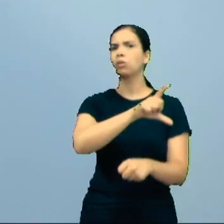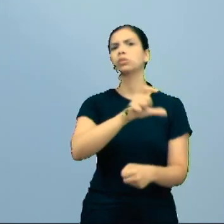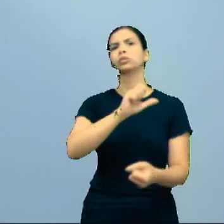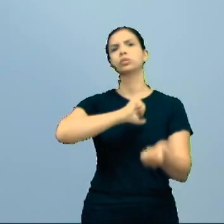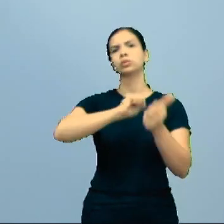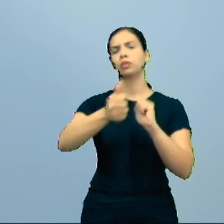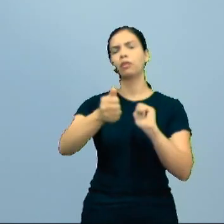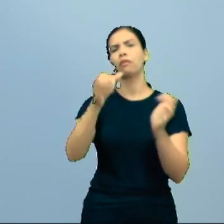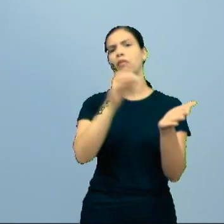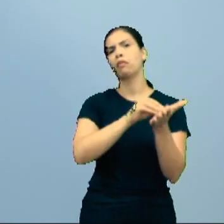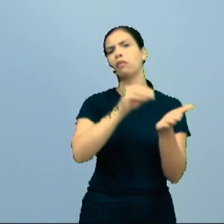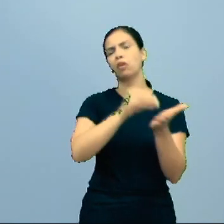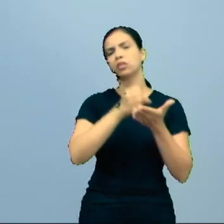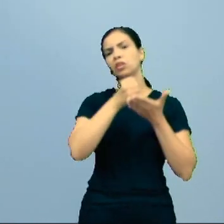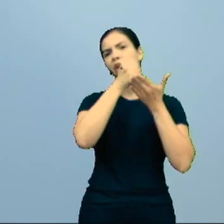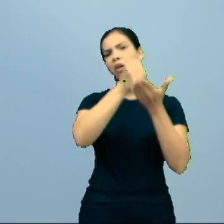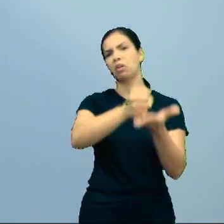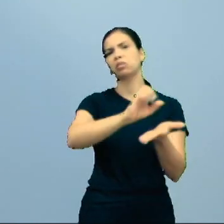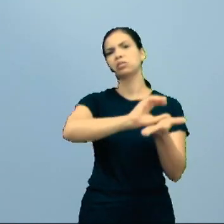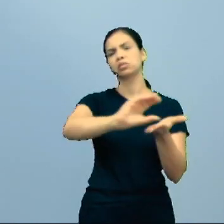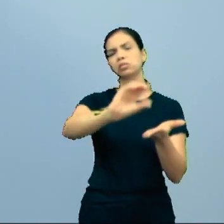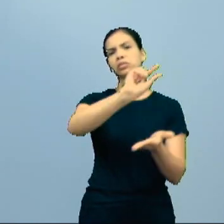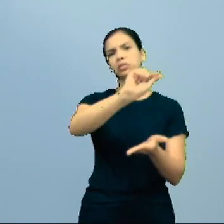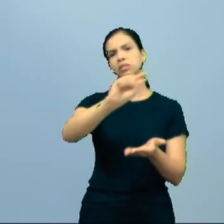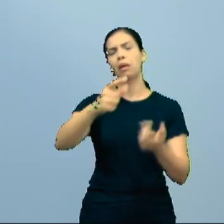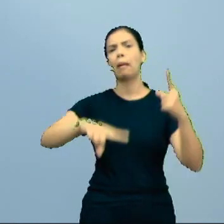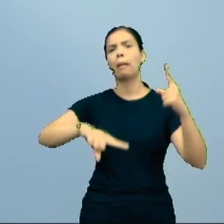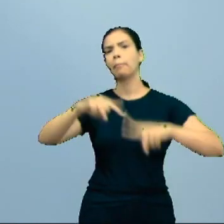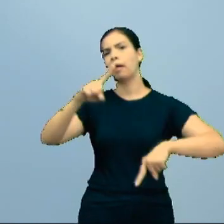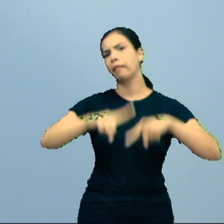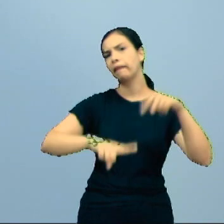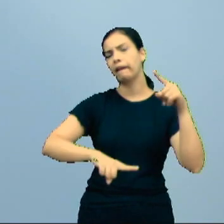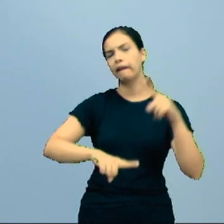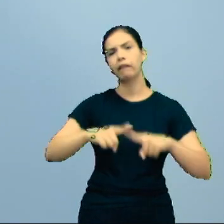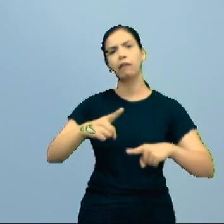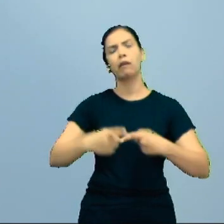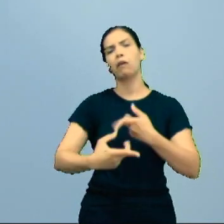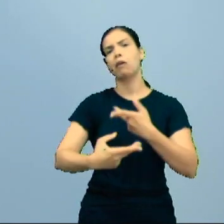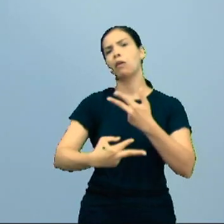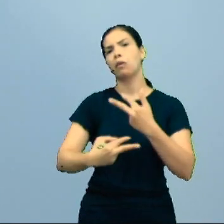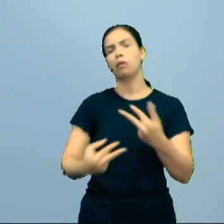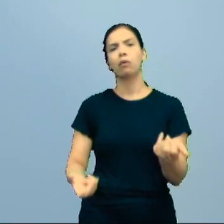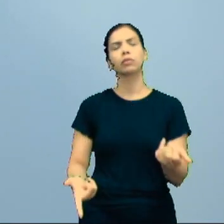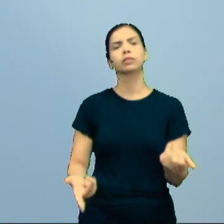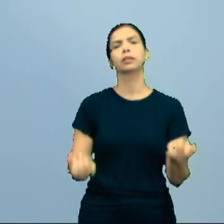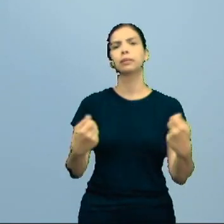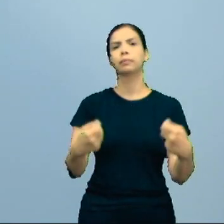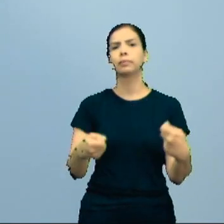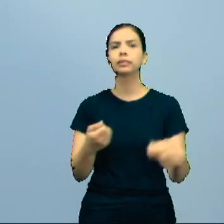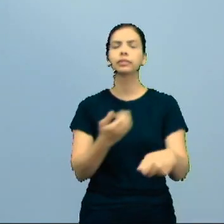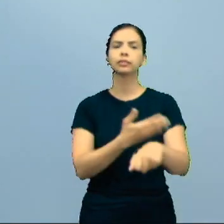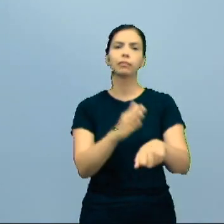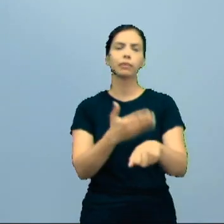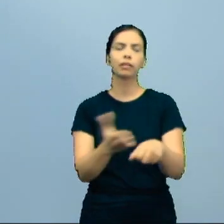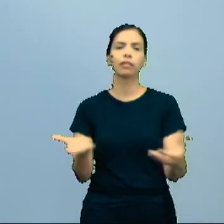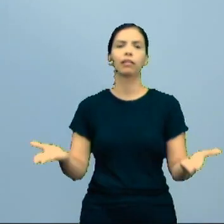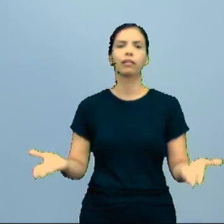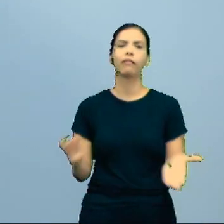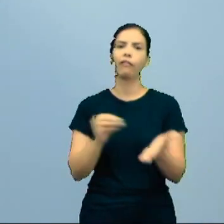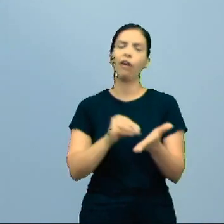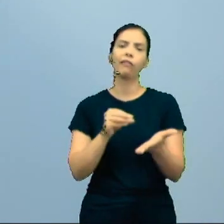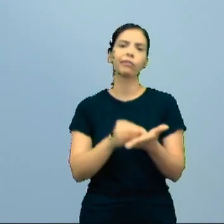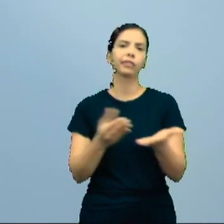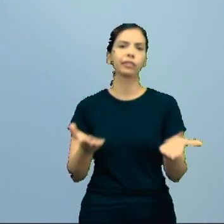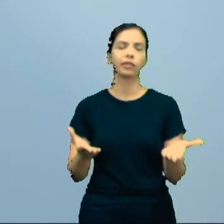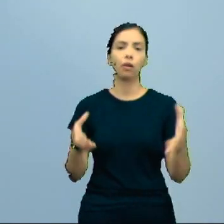de patrocínio, com falta de material e equipamento adequado para a sua prática. As categorias de base